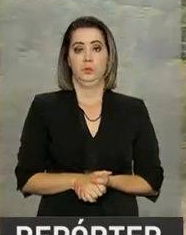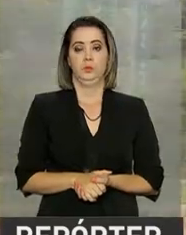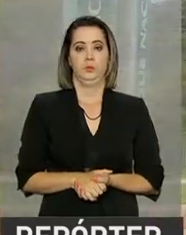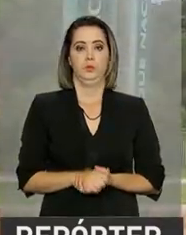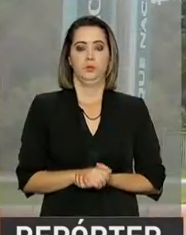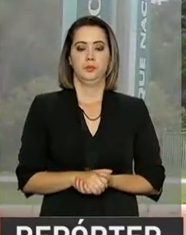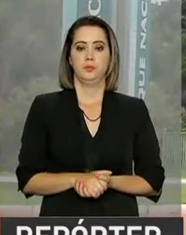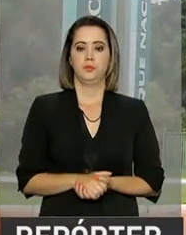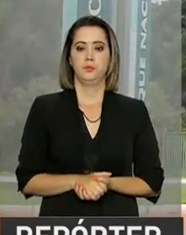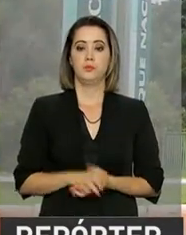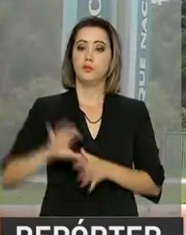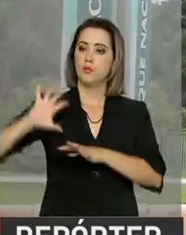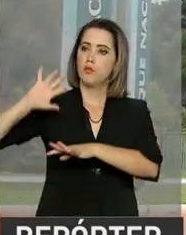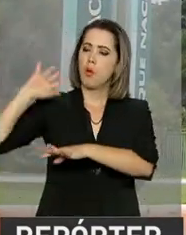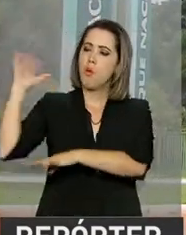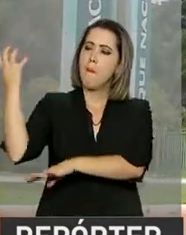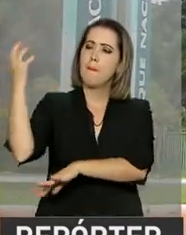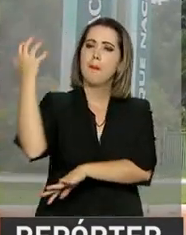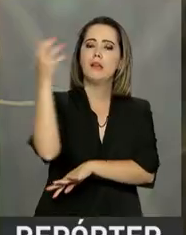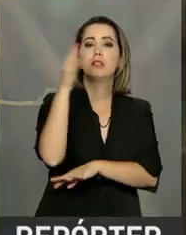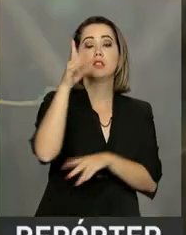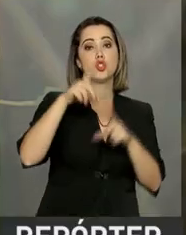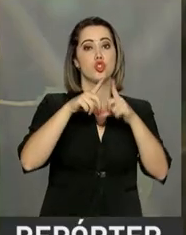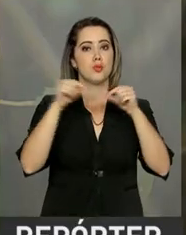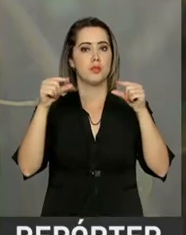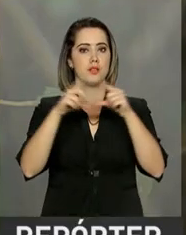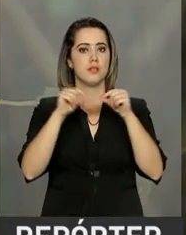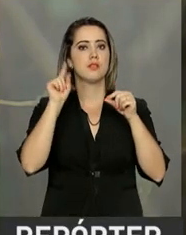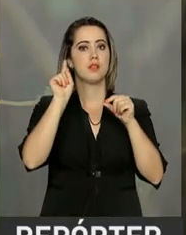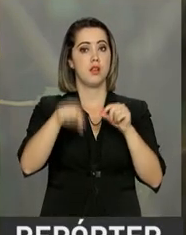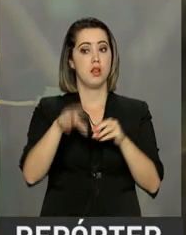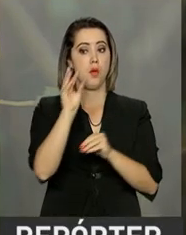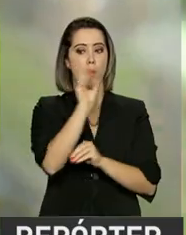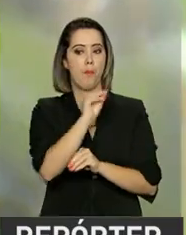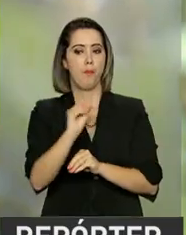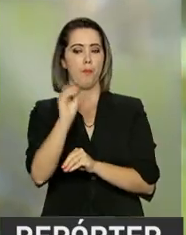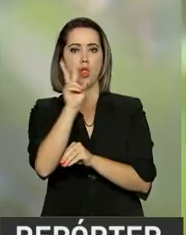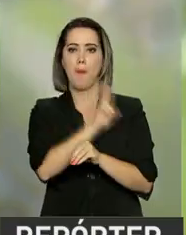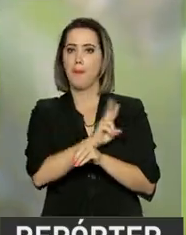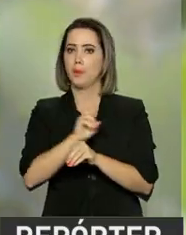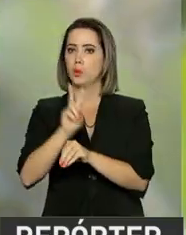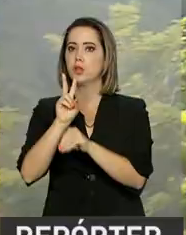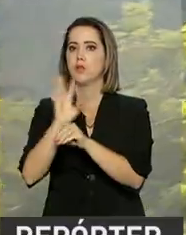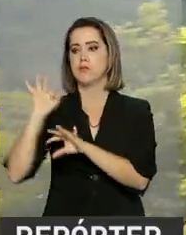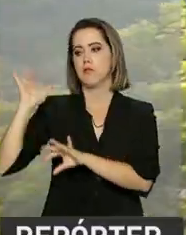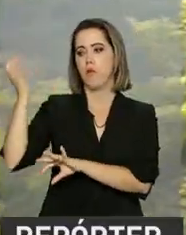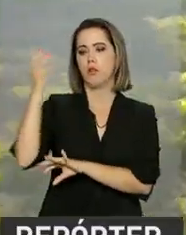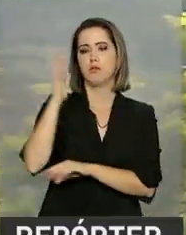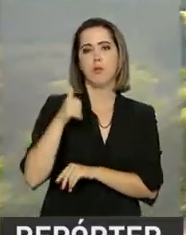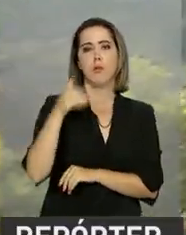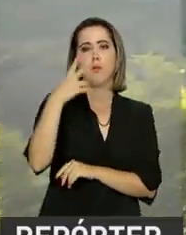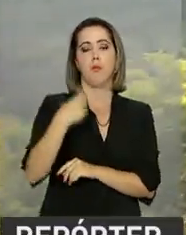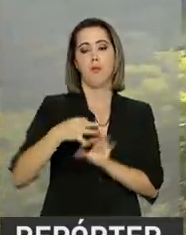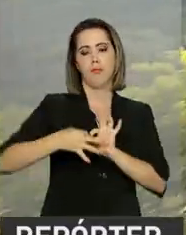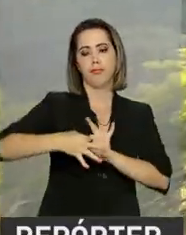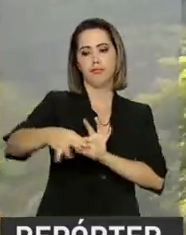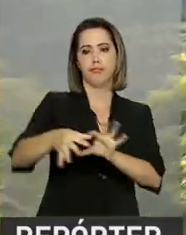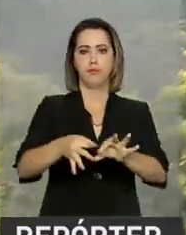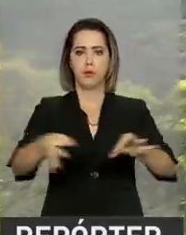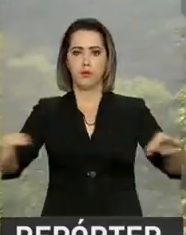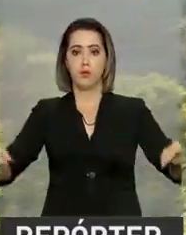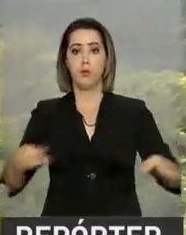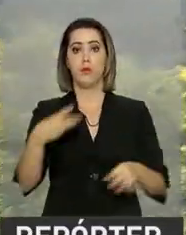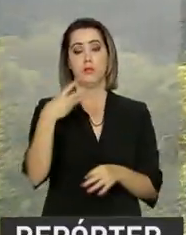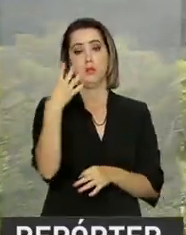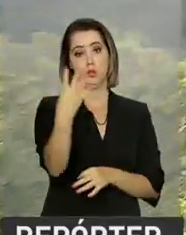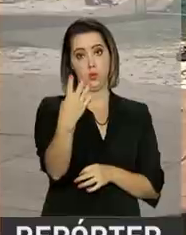visitantes. O Parque Nacional de Brasília é uma unidade de proteção integral à natureza com mais de 42.000 1000